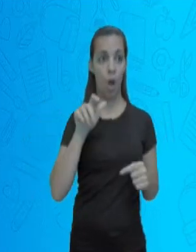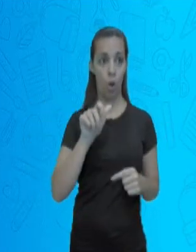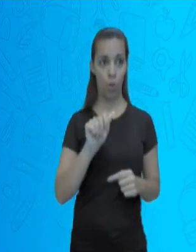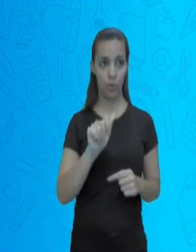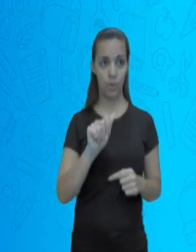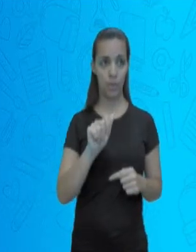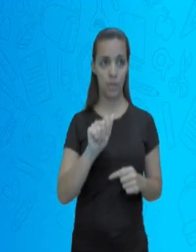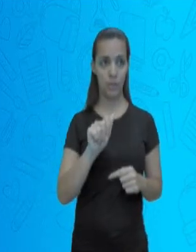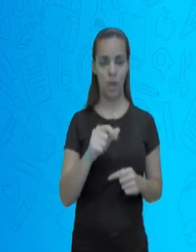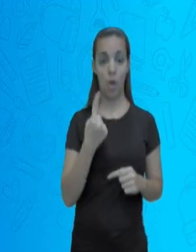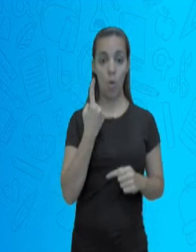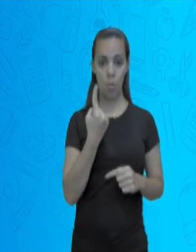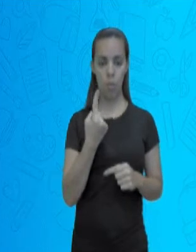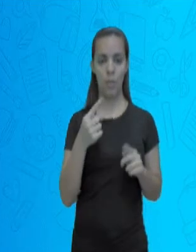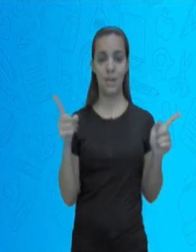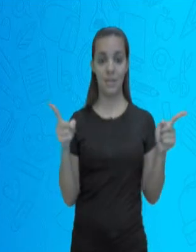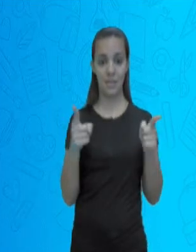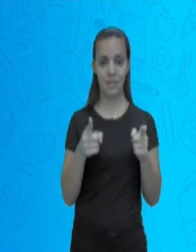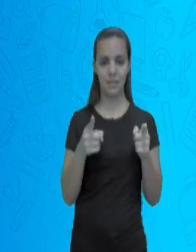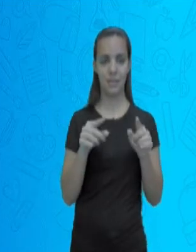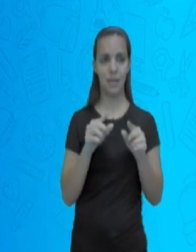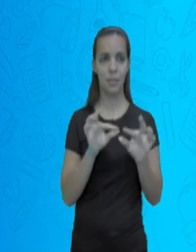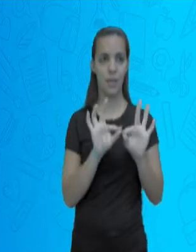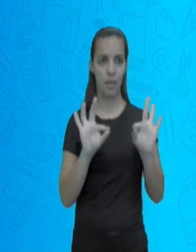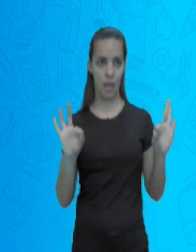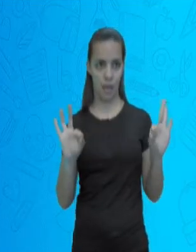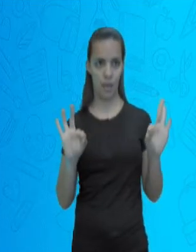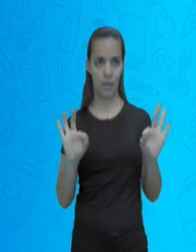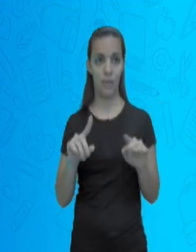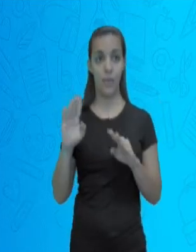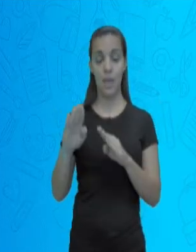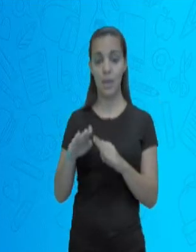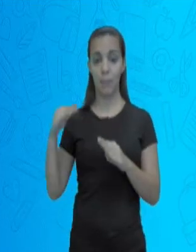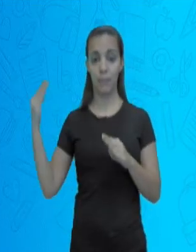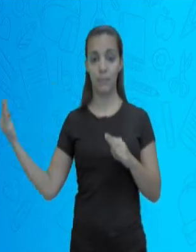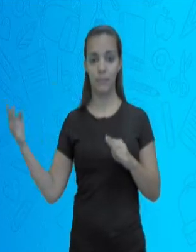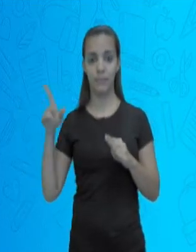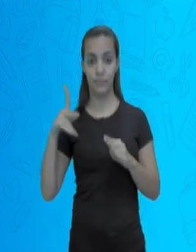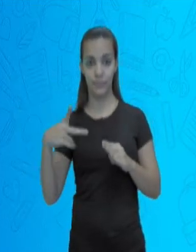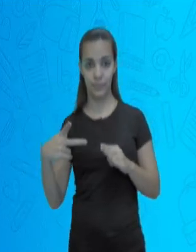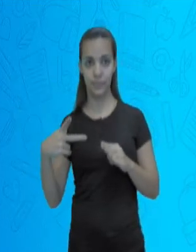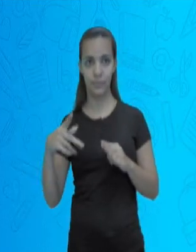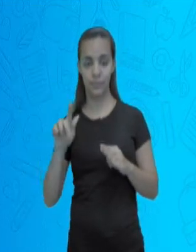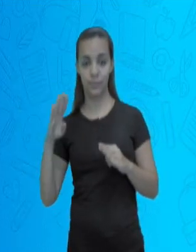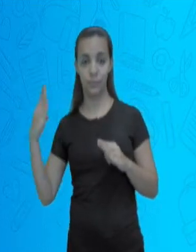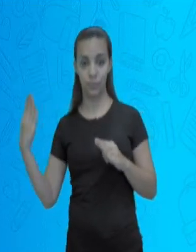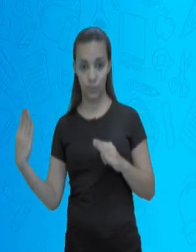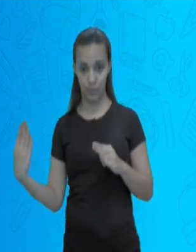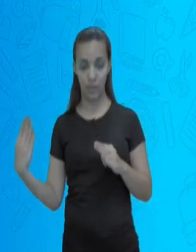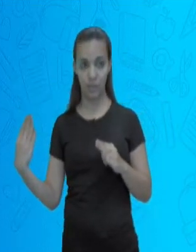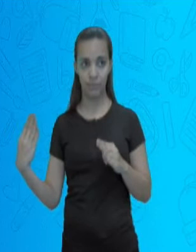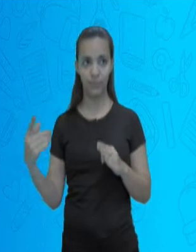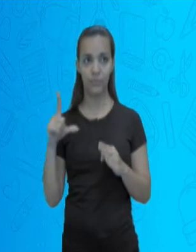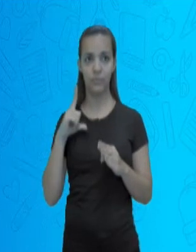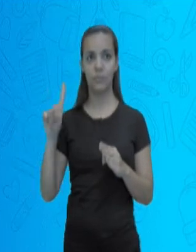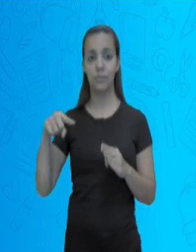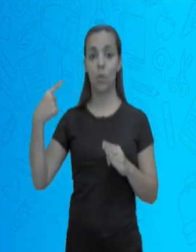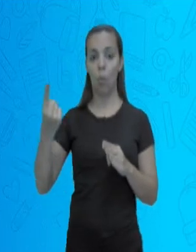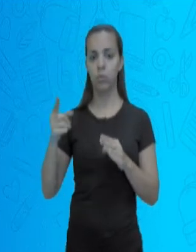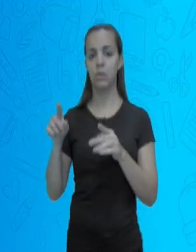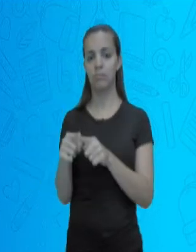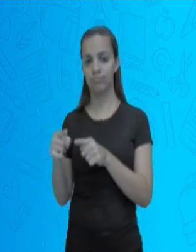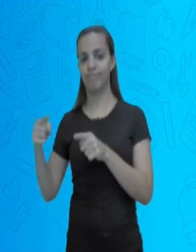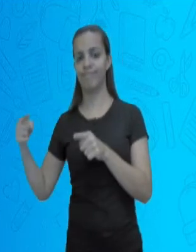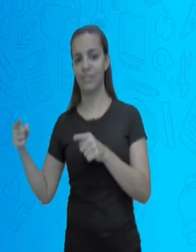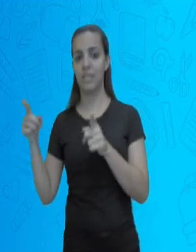nós temos uma semirreta, e partindo do ponto P em direção ao ponto B, nós temos outra